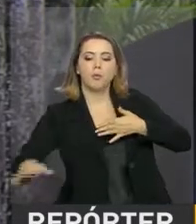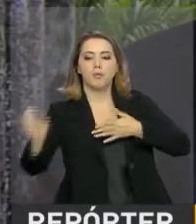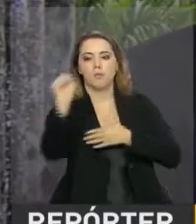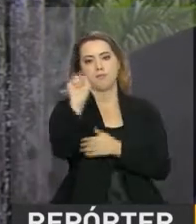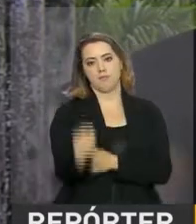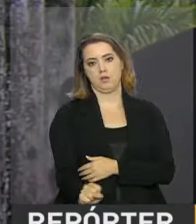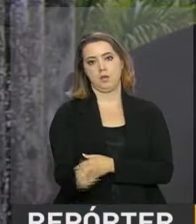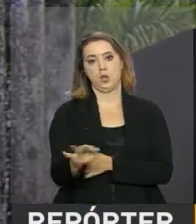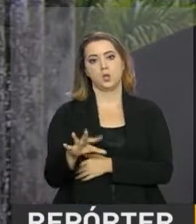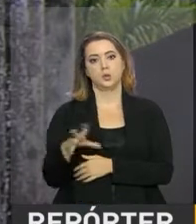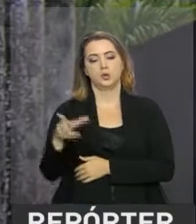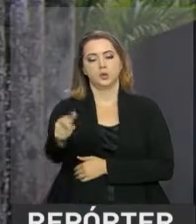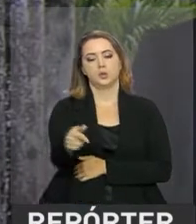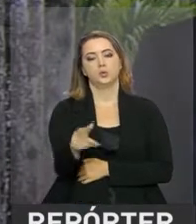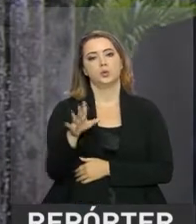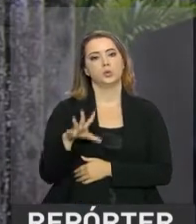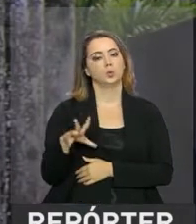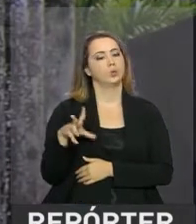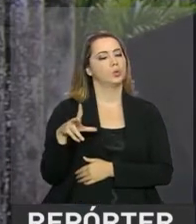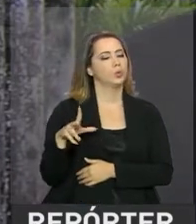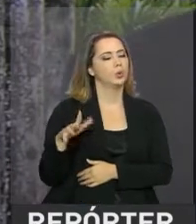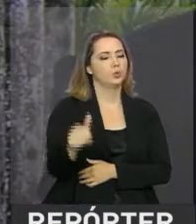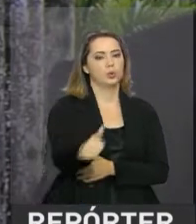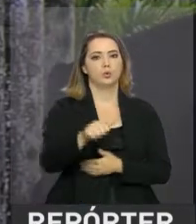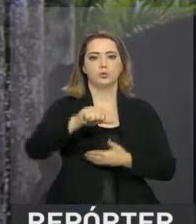países da América do Sul que têm,